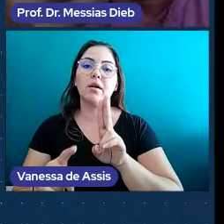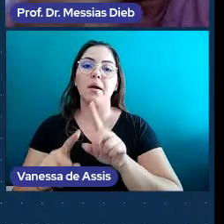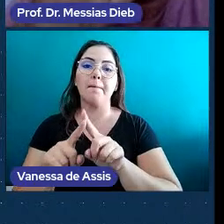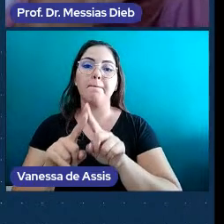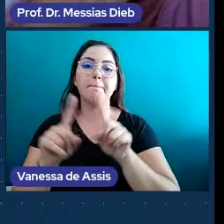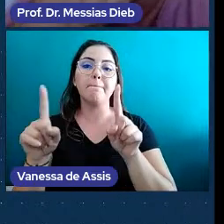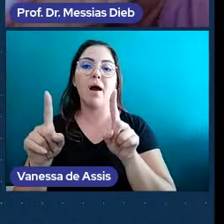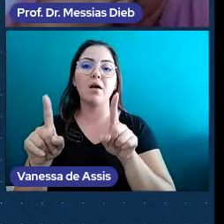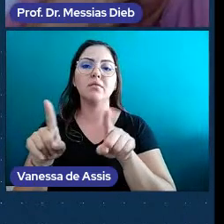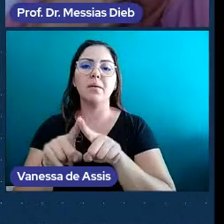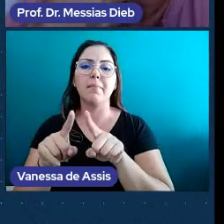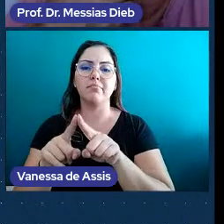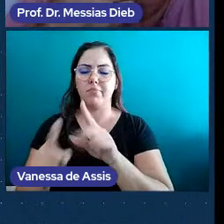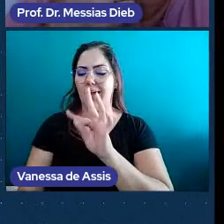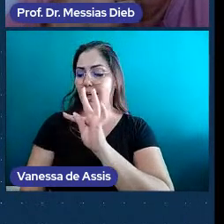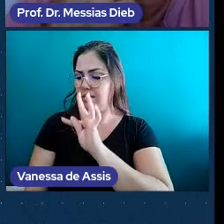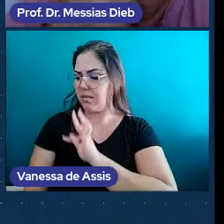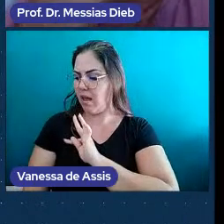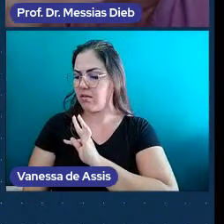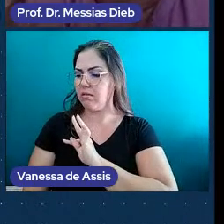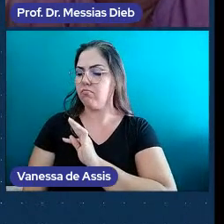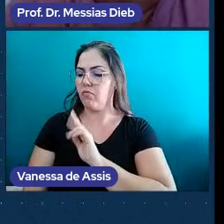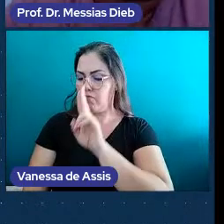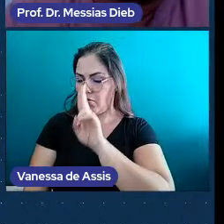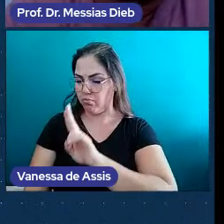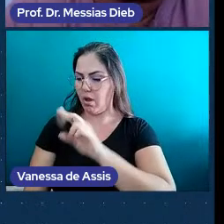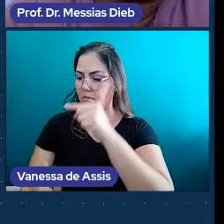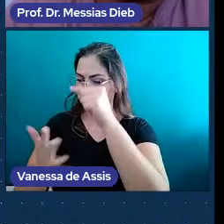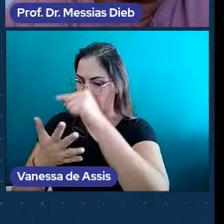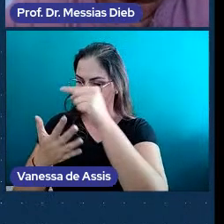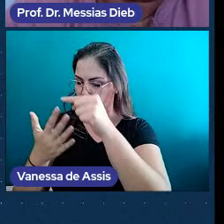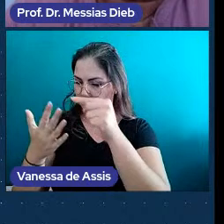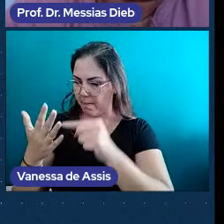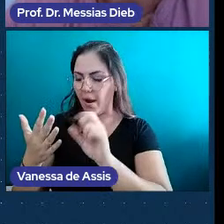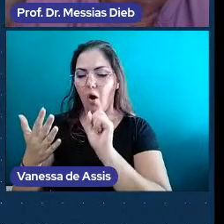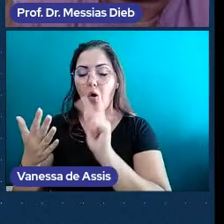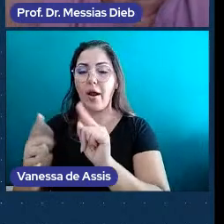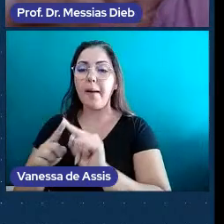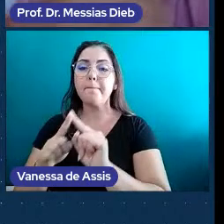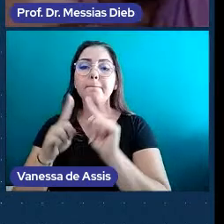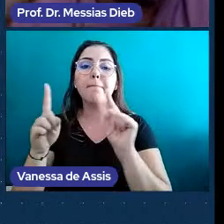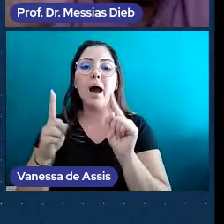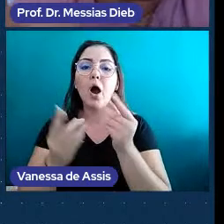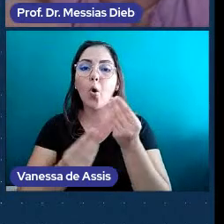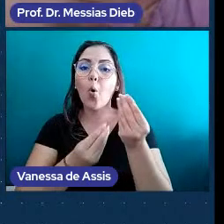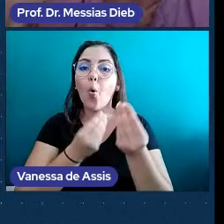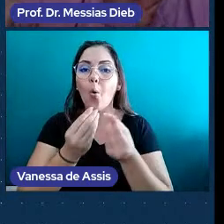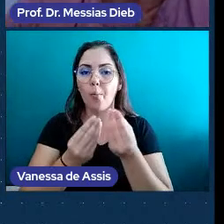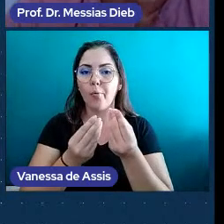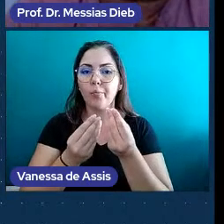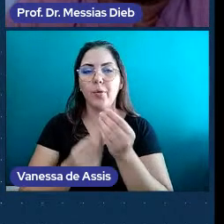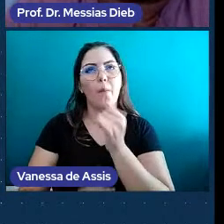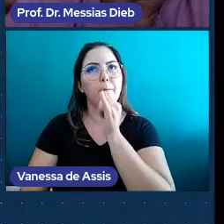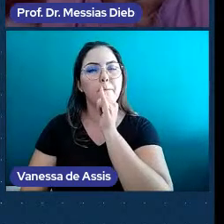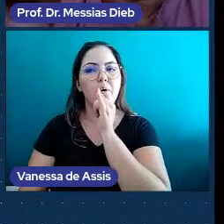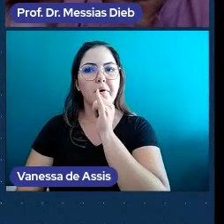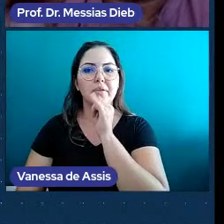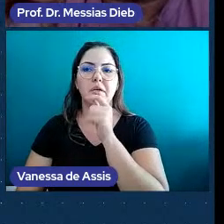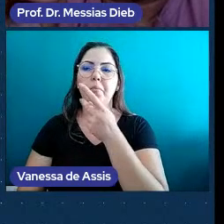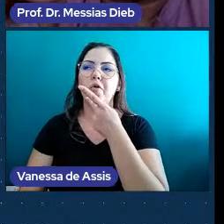utilizar isso, né? Então, não basta só dizer que vai fazer uma entrevista. Tá, eu já sei que a sua